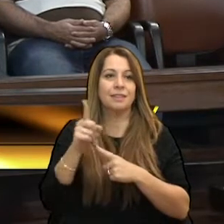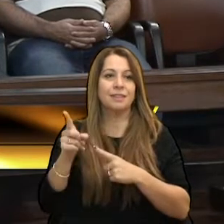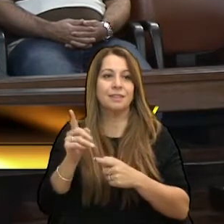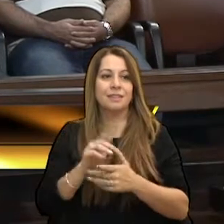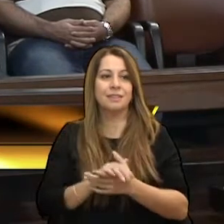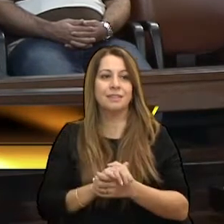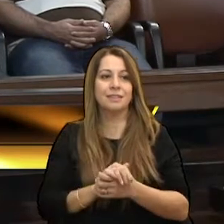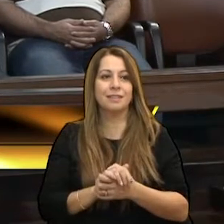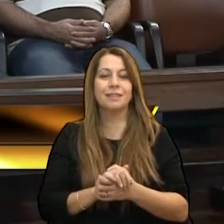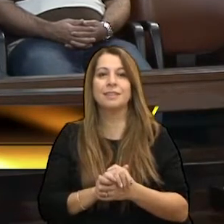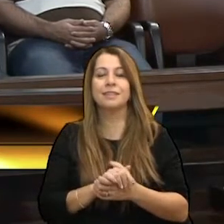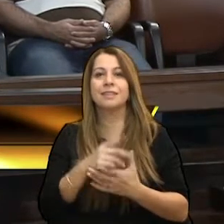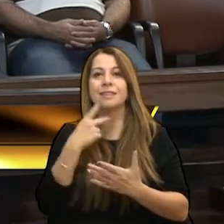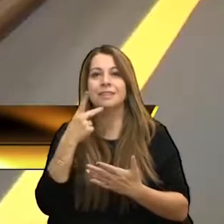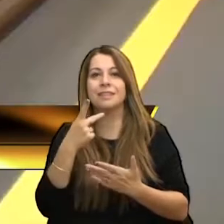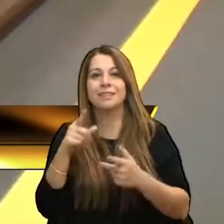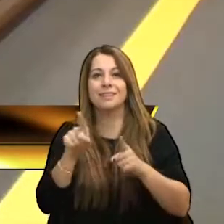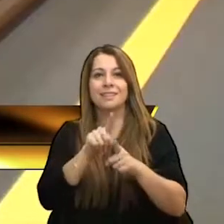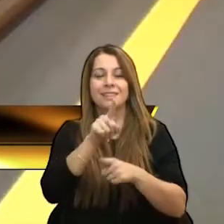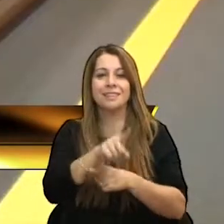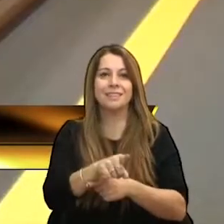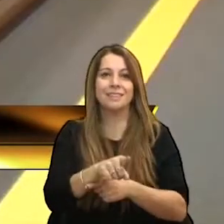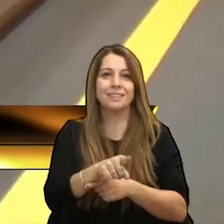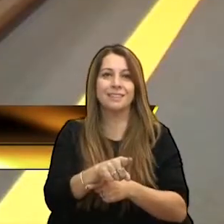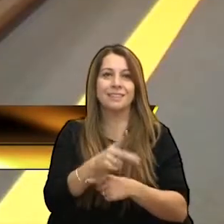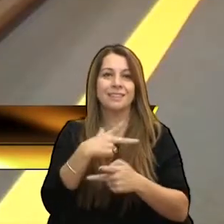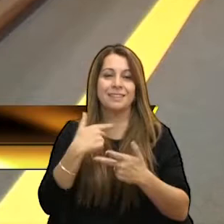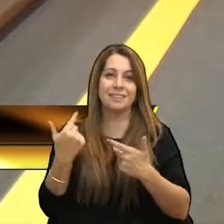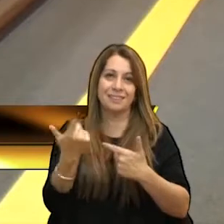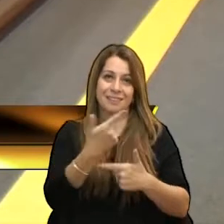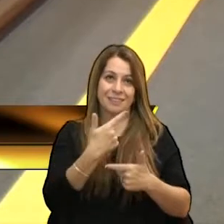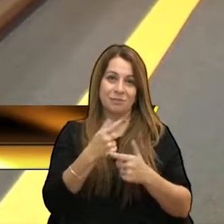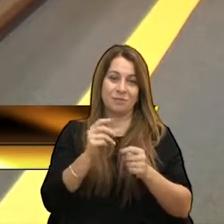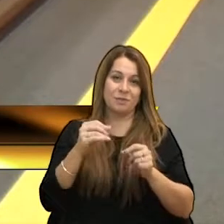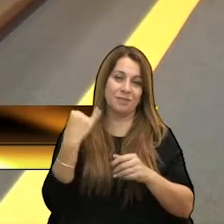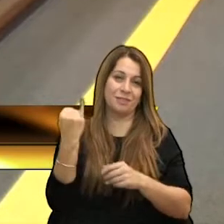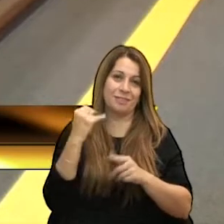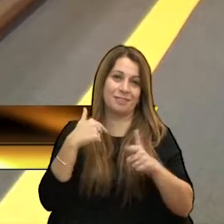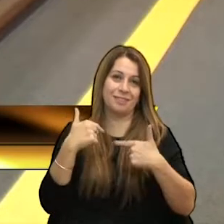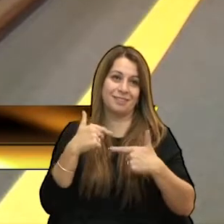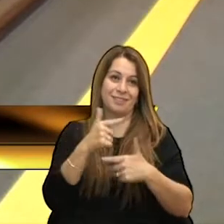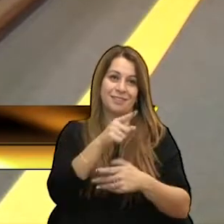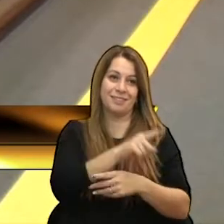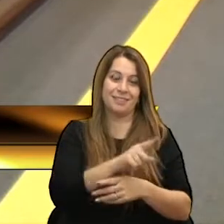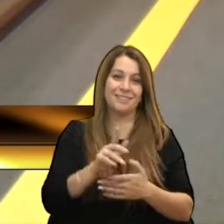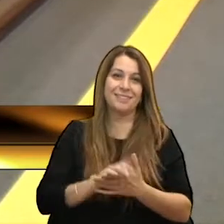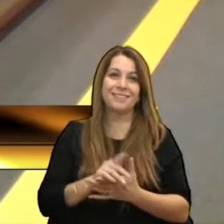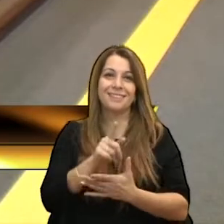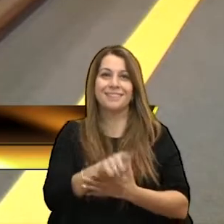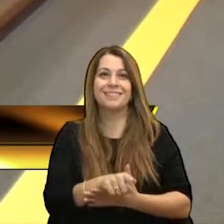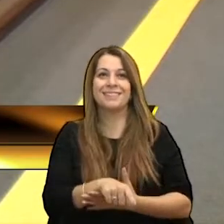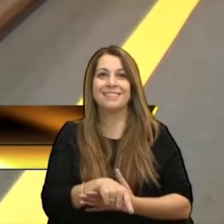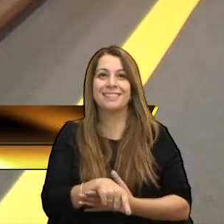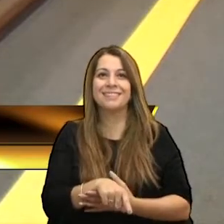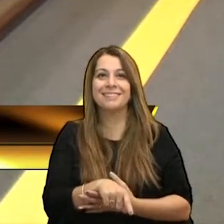dessa cidade, sabemos também o importante legado, o importante trabalho do movimento espírita em Caxias do Sul.